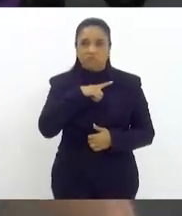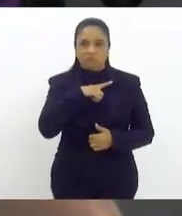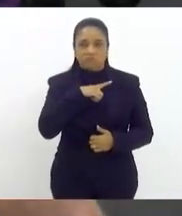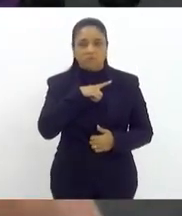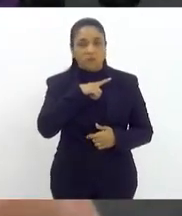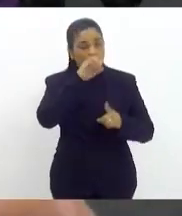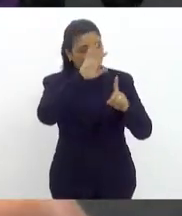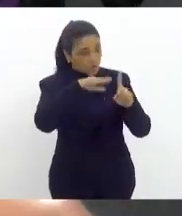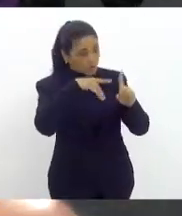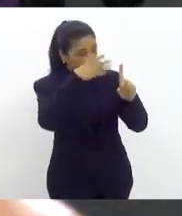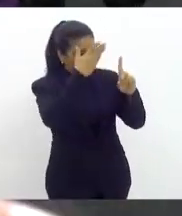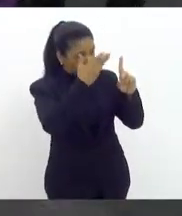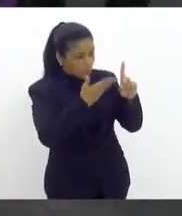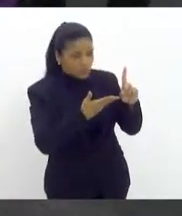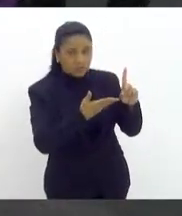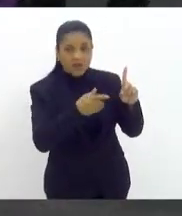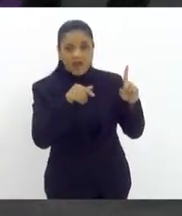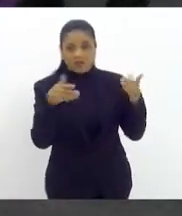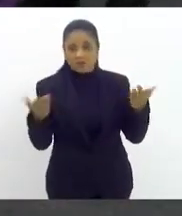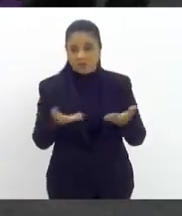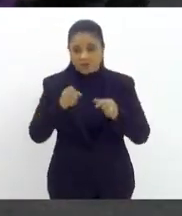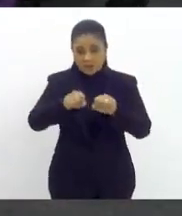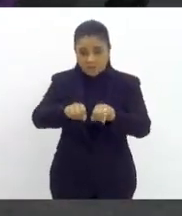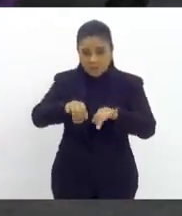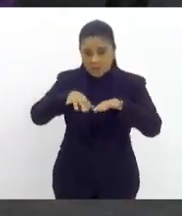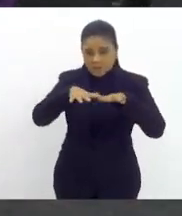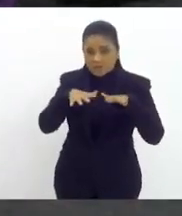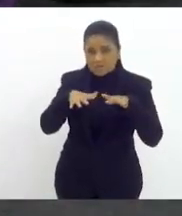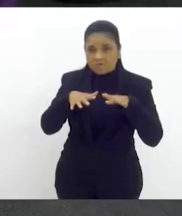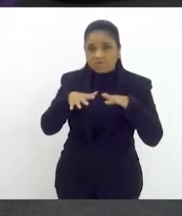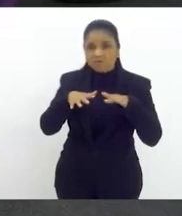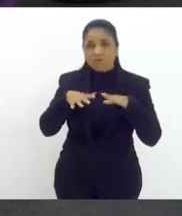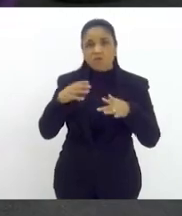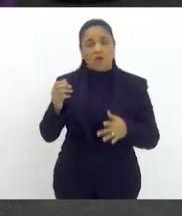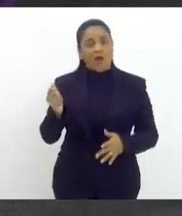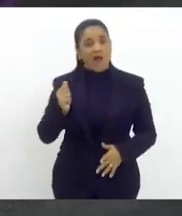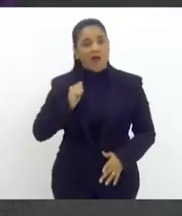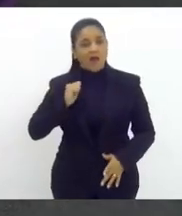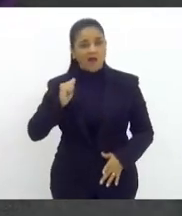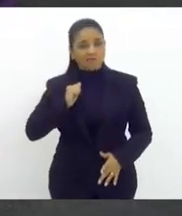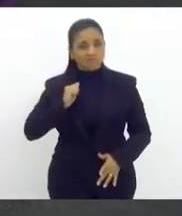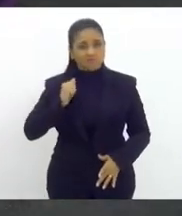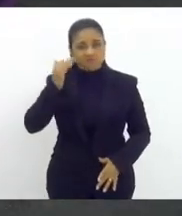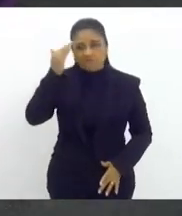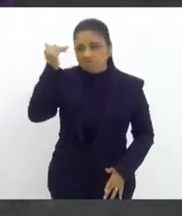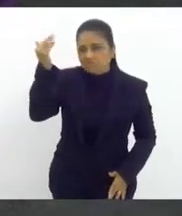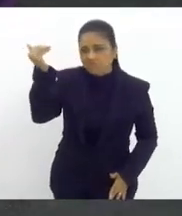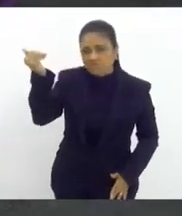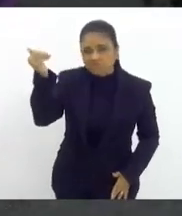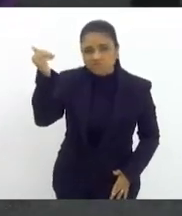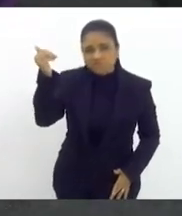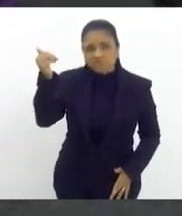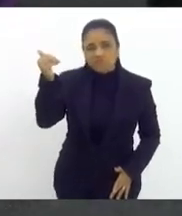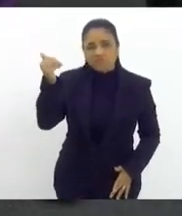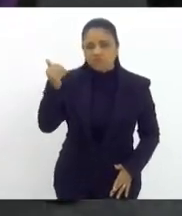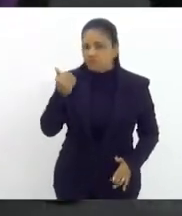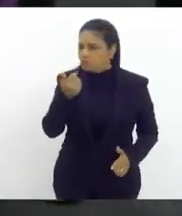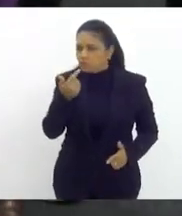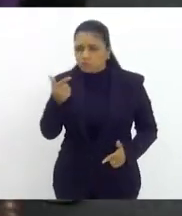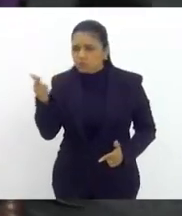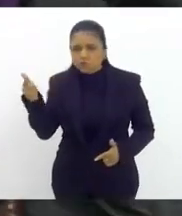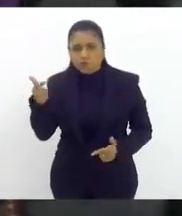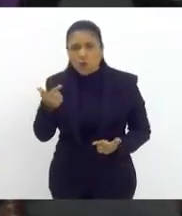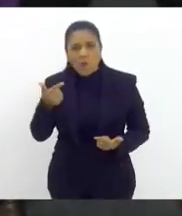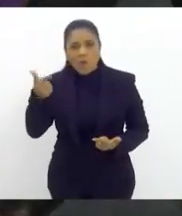Uma solenidade, aqui no plenário, um artista consagrado, sem ter outra acontecendo na mesma hora.